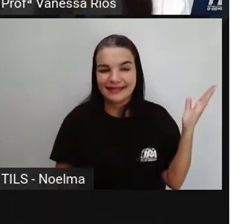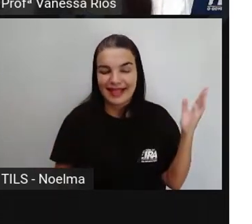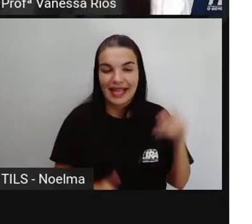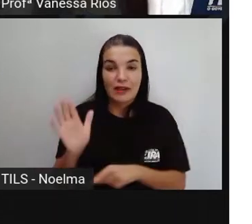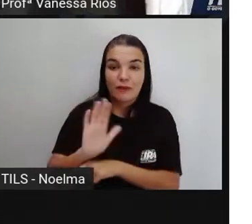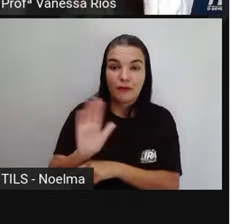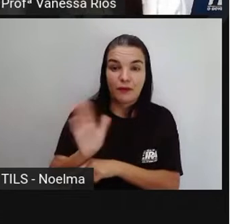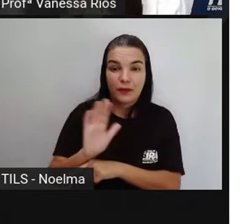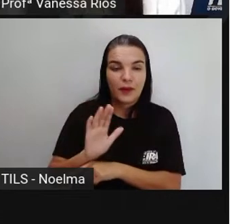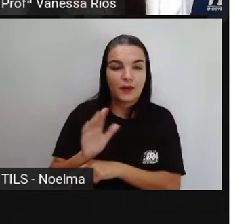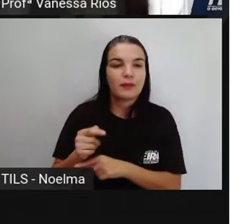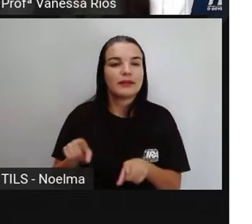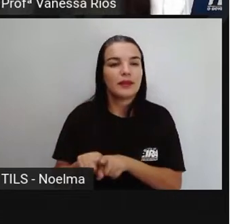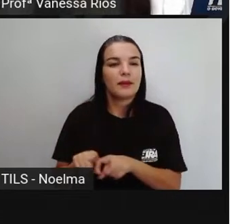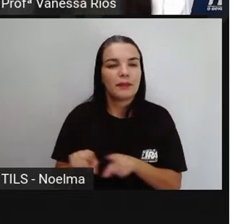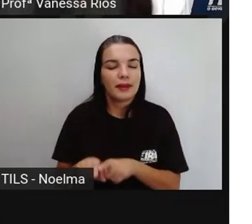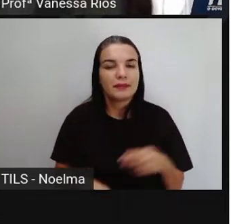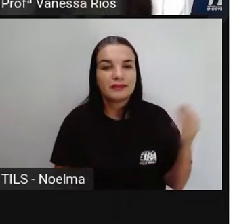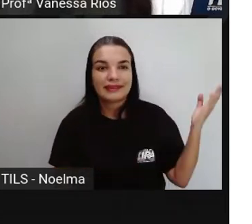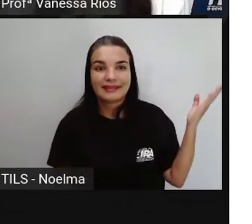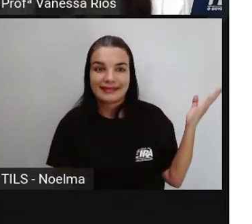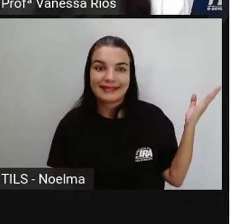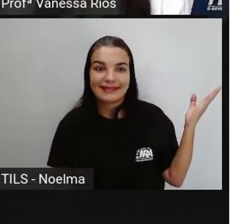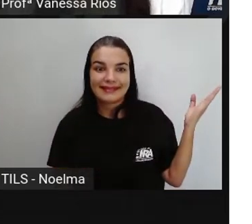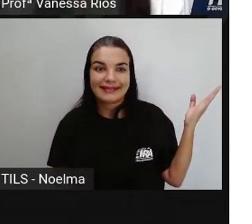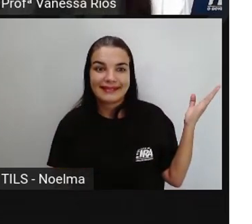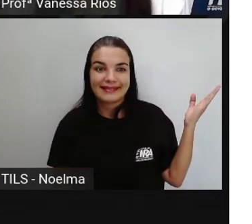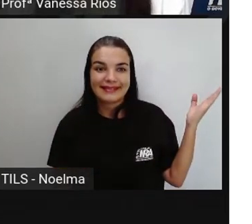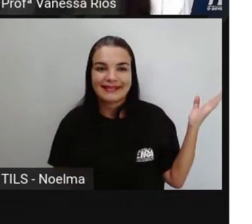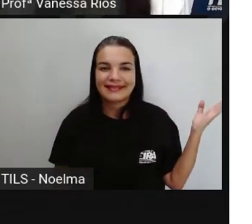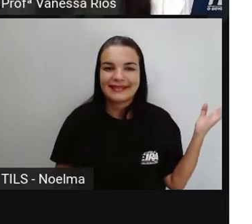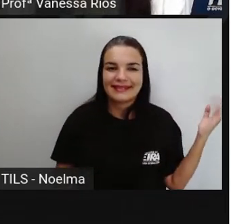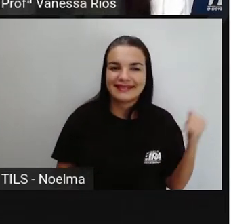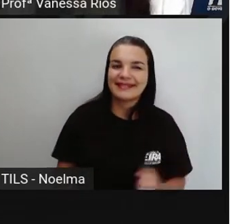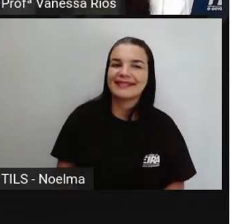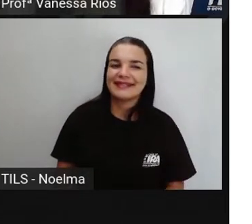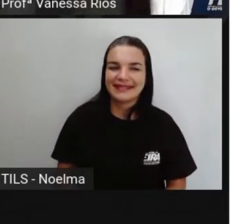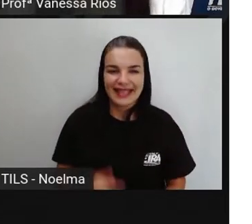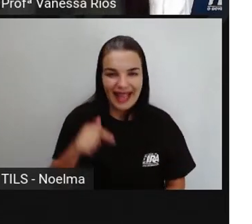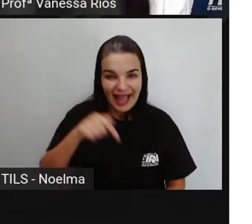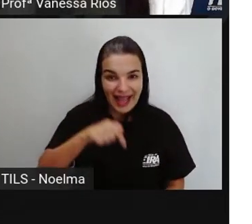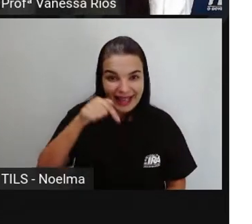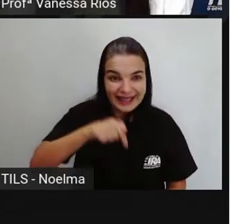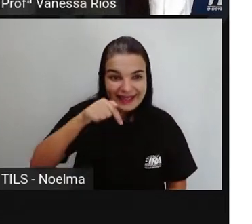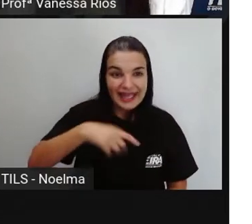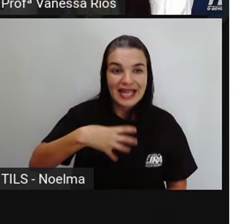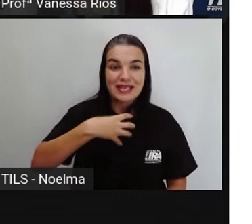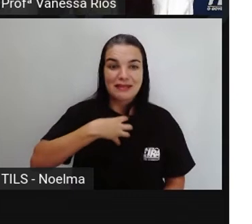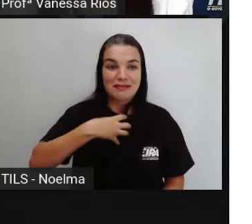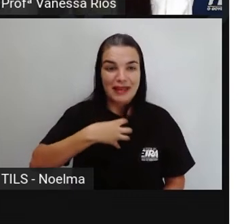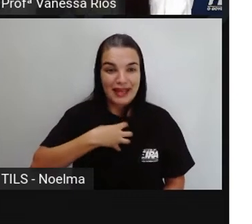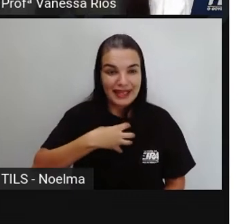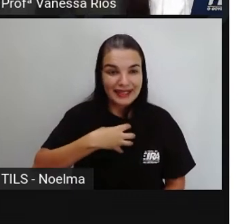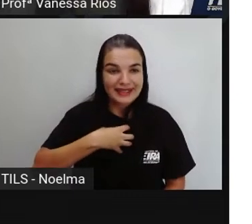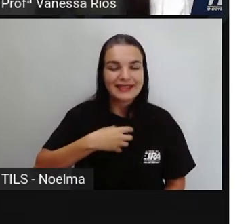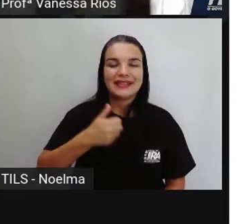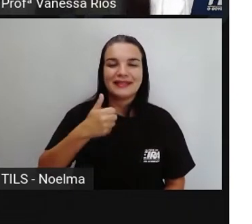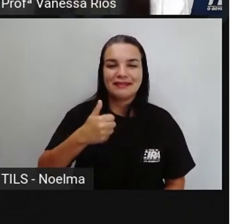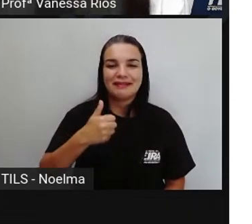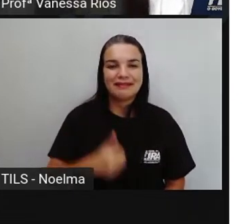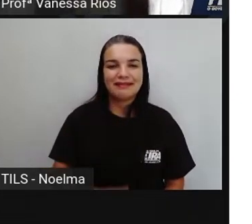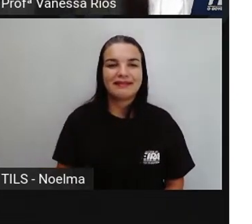filmes também, em séries, mas que vieram aqui, saíram dos teatros, né, das peças teatrais que acontecem na